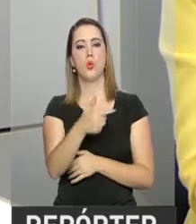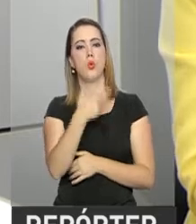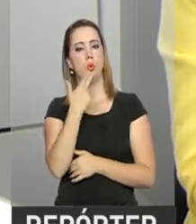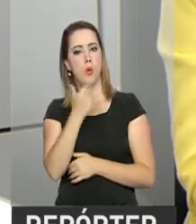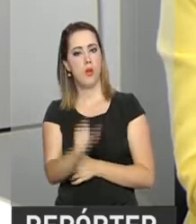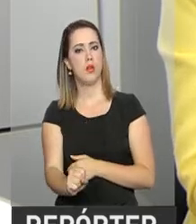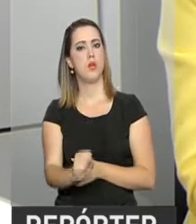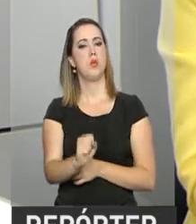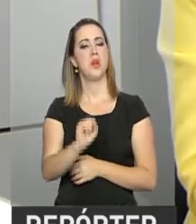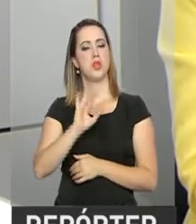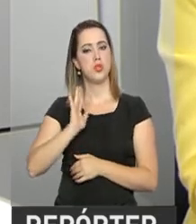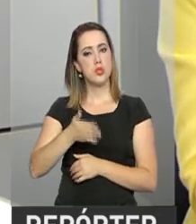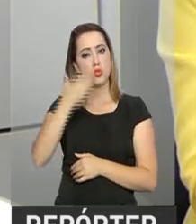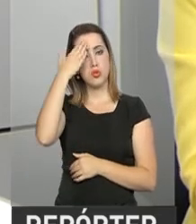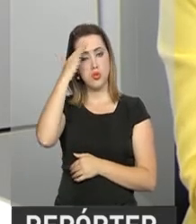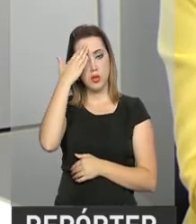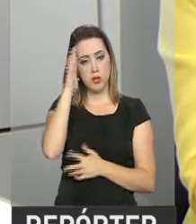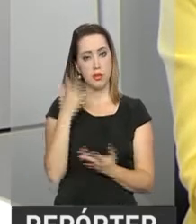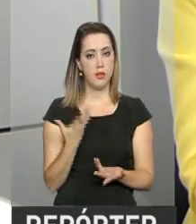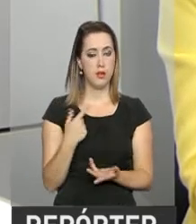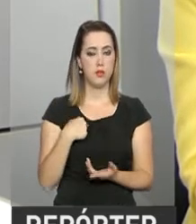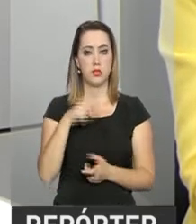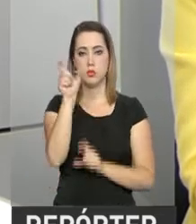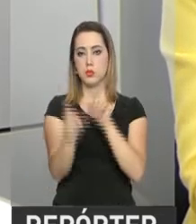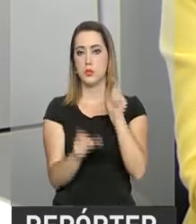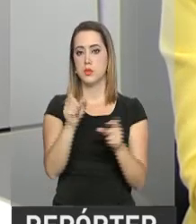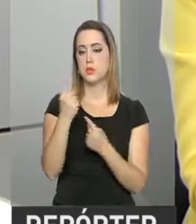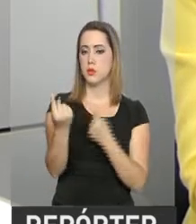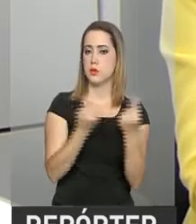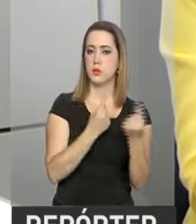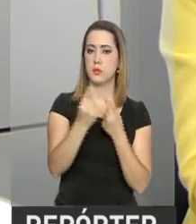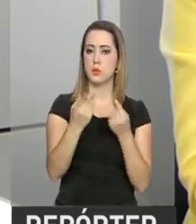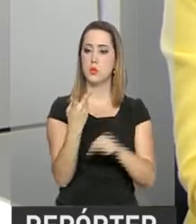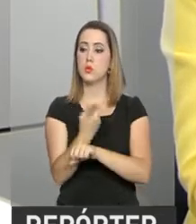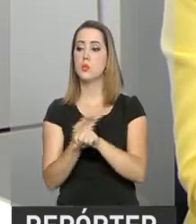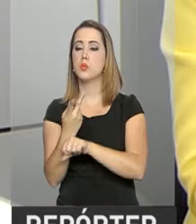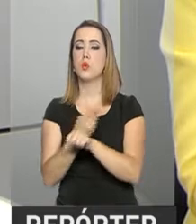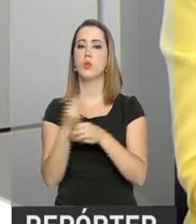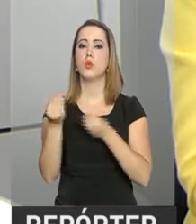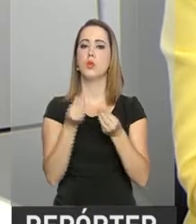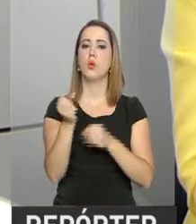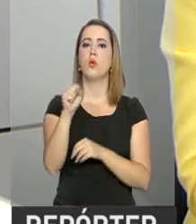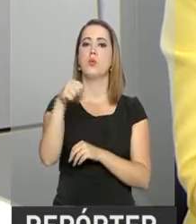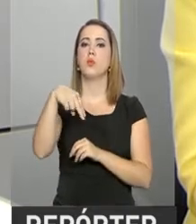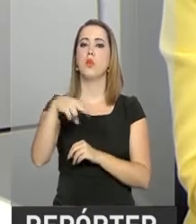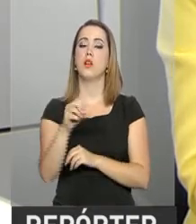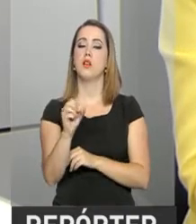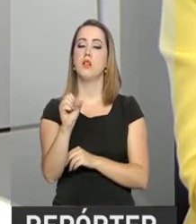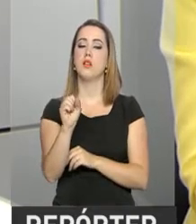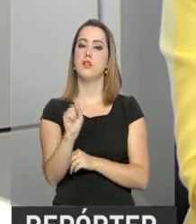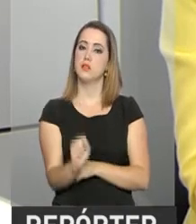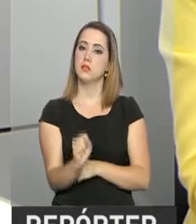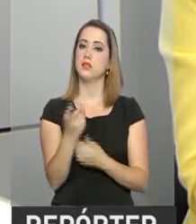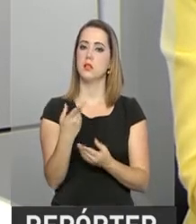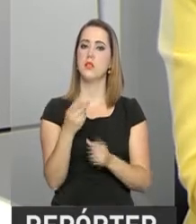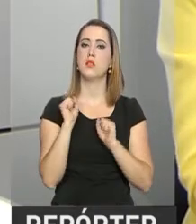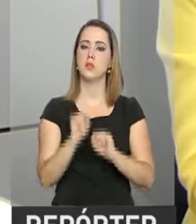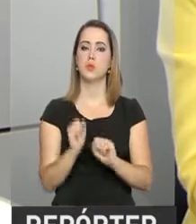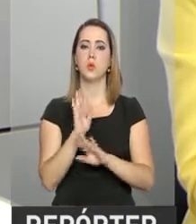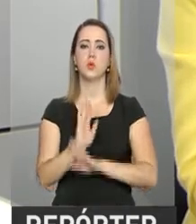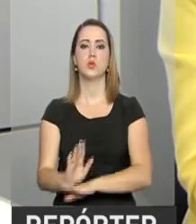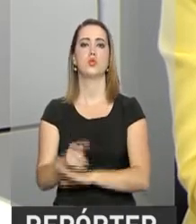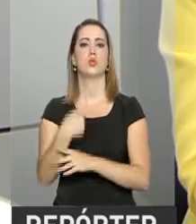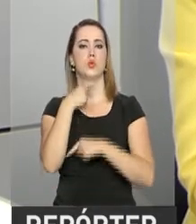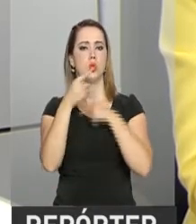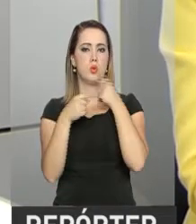todos compreendem. A gente percebe que os consumidores estão cada vez mais procurando a agência para tirar dúvidas ou para